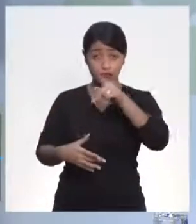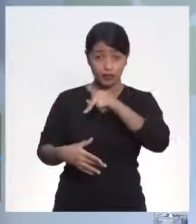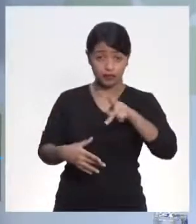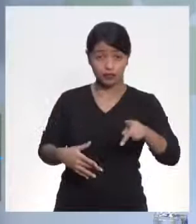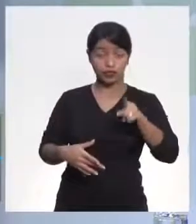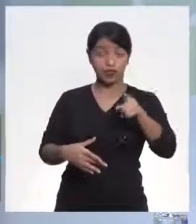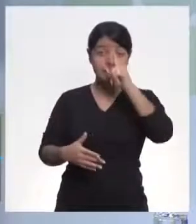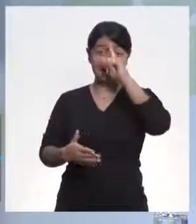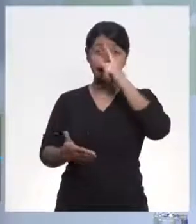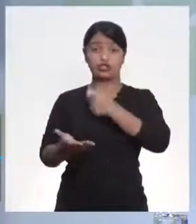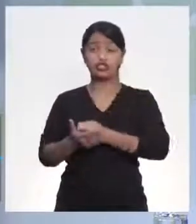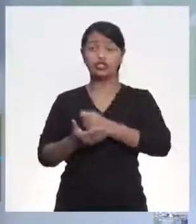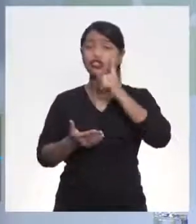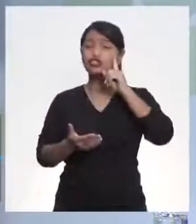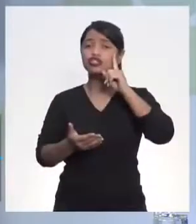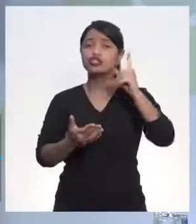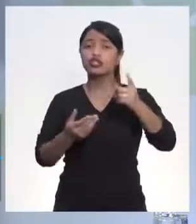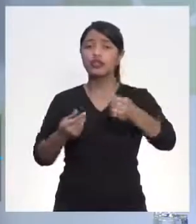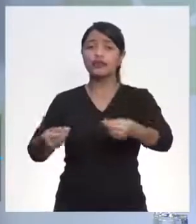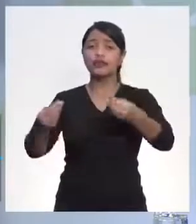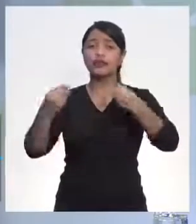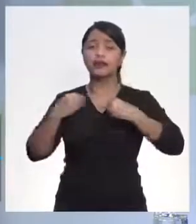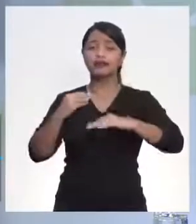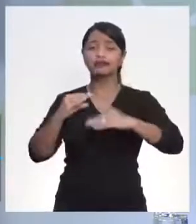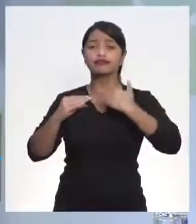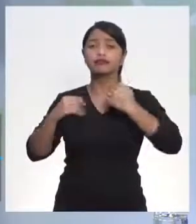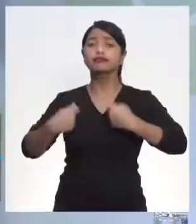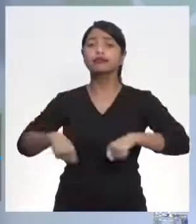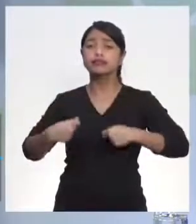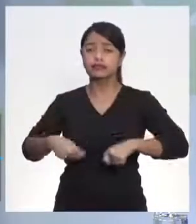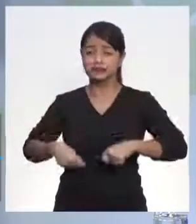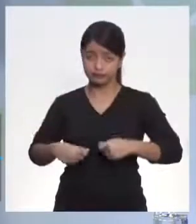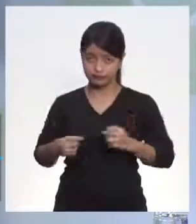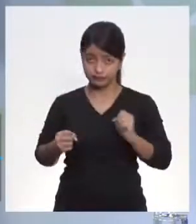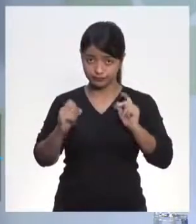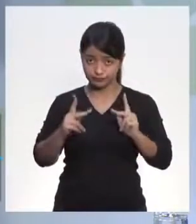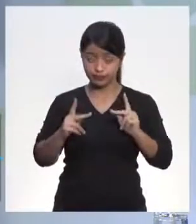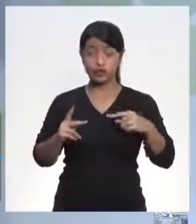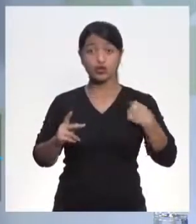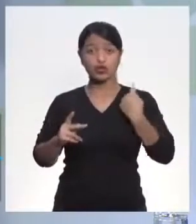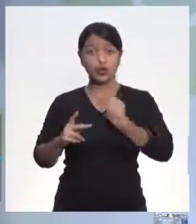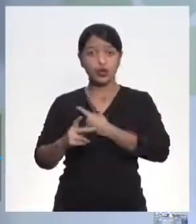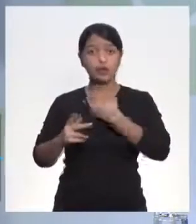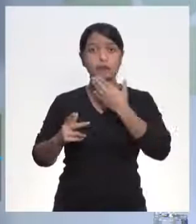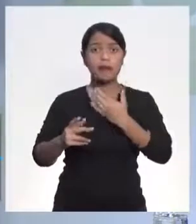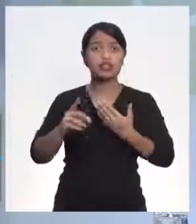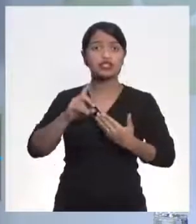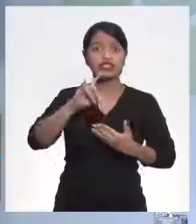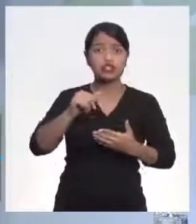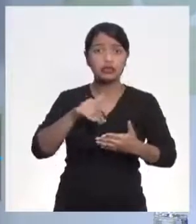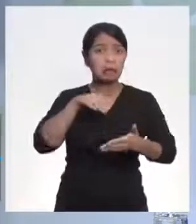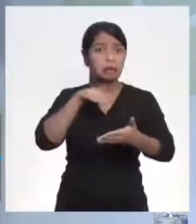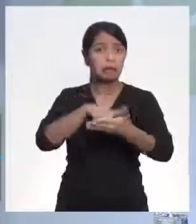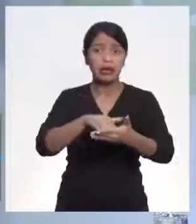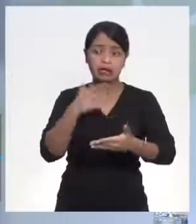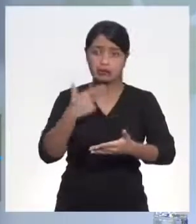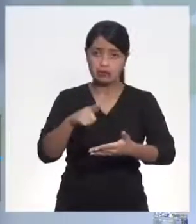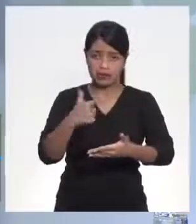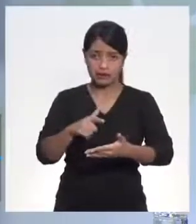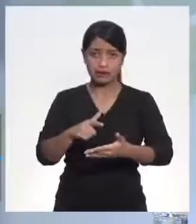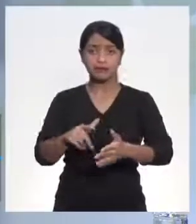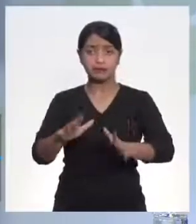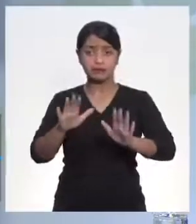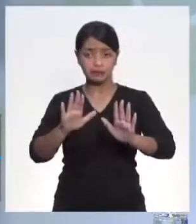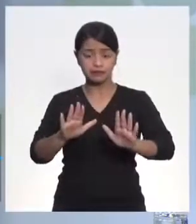os seus alunos. Não tem data limite, o que nós pedimos, né? O que nós solicitamos ao longo dessas 3 semanas,